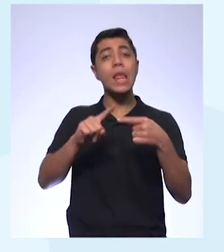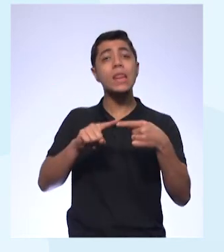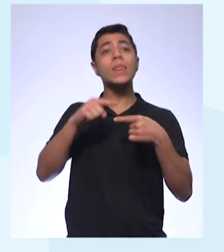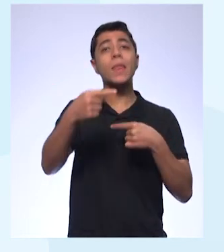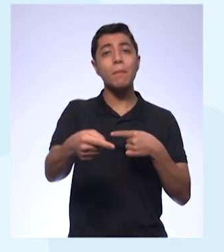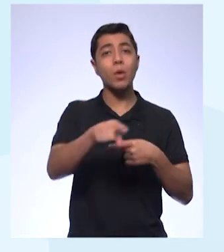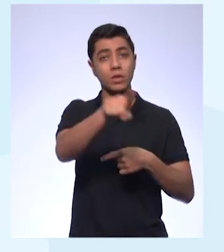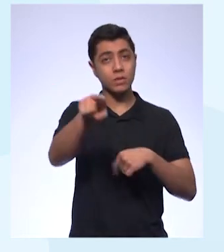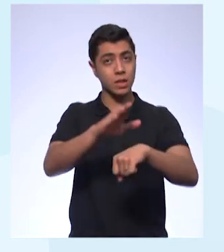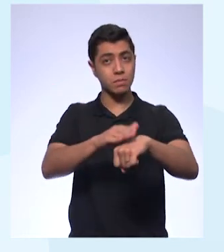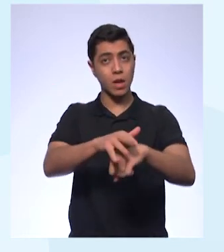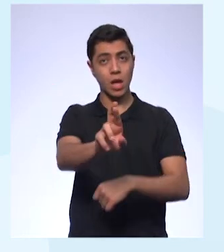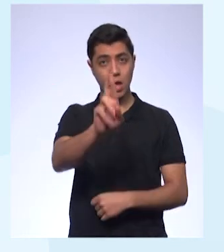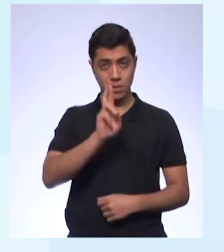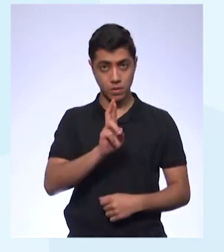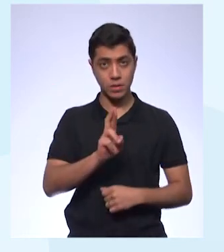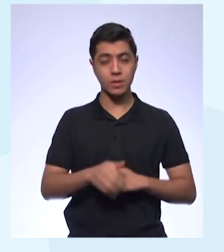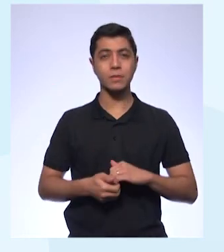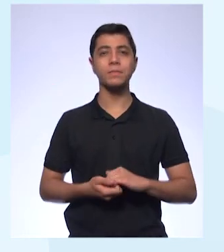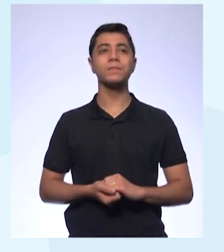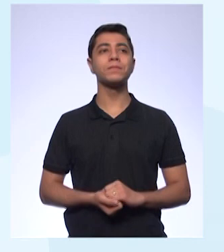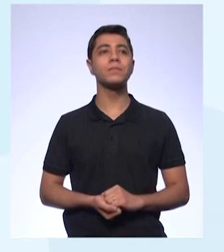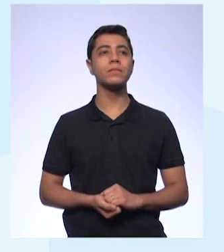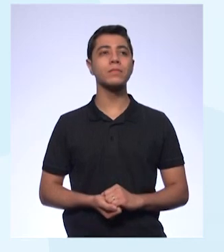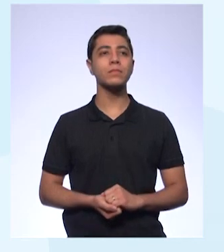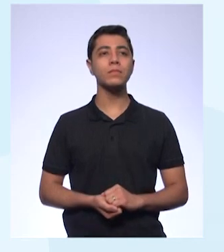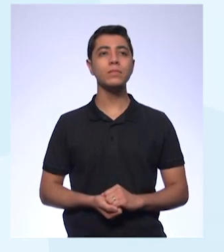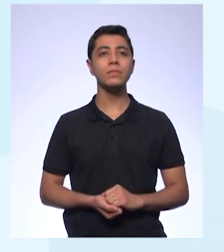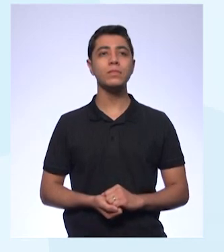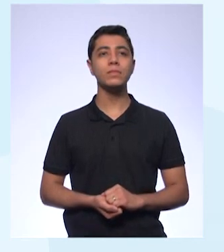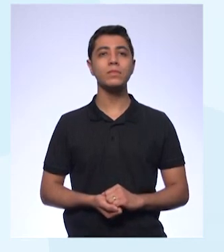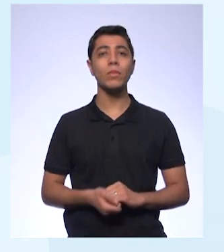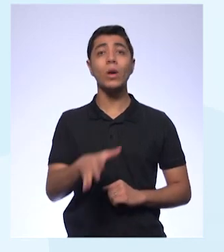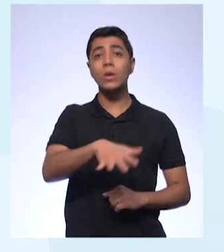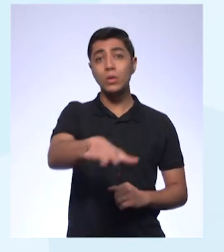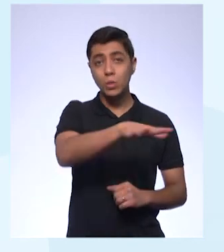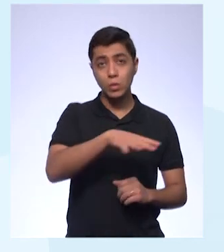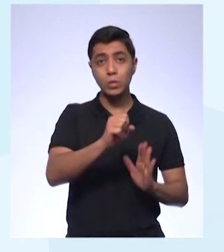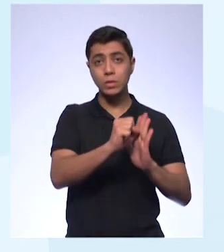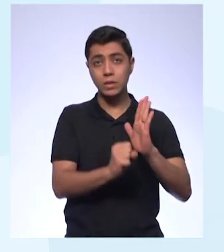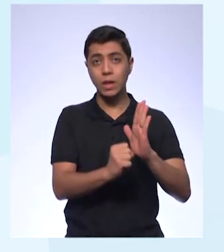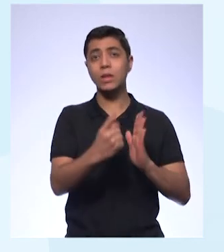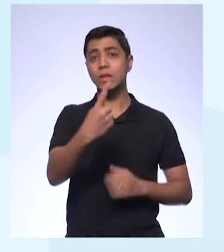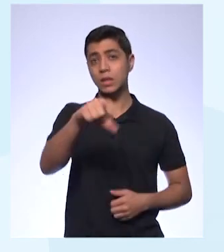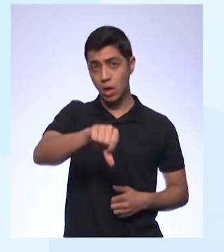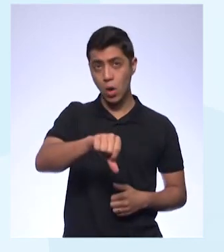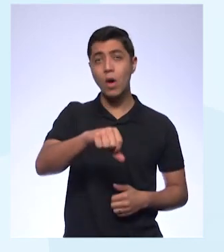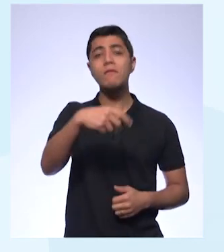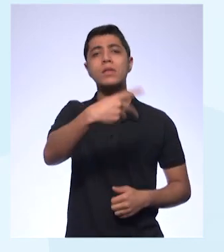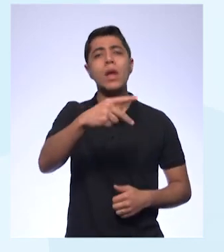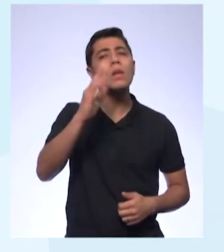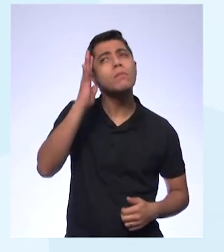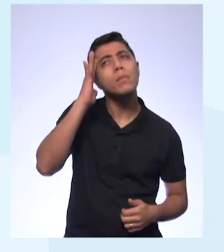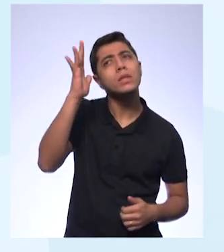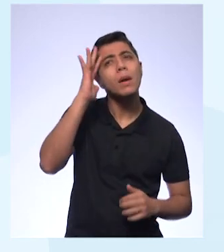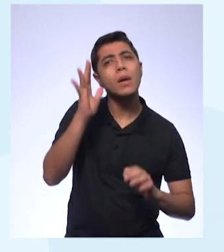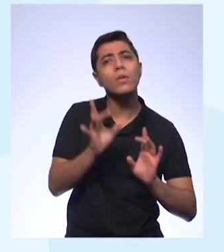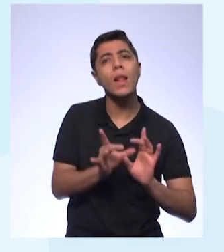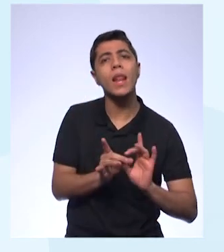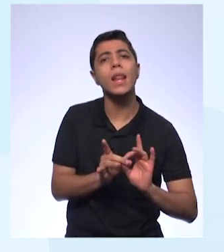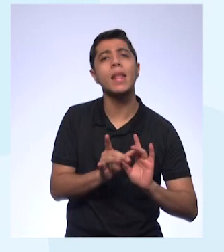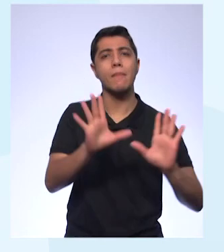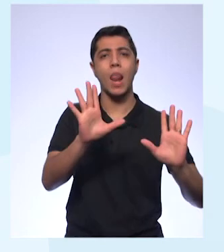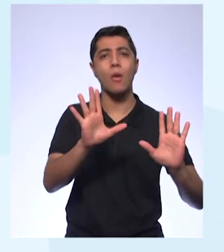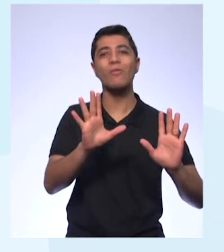a atividade. Em oposição ao pensamento liberal do século XIX, novas vertentes teóricas